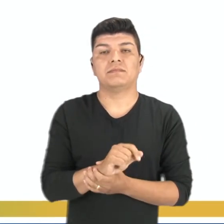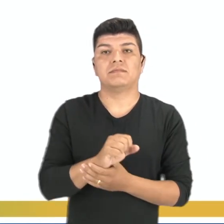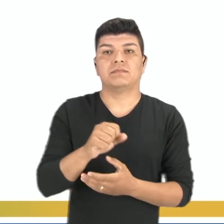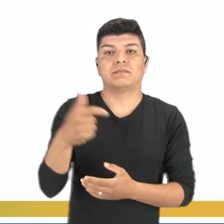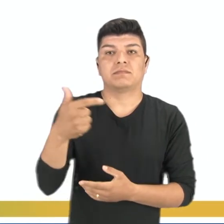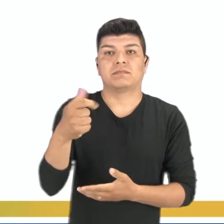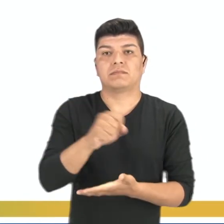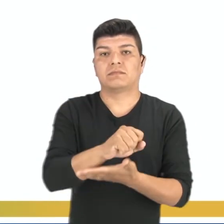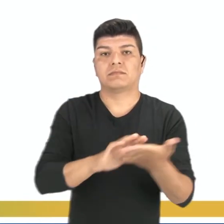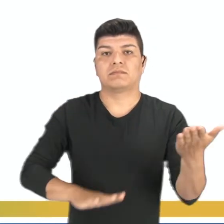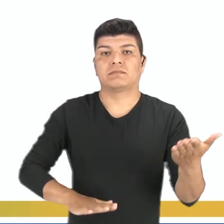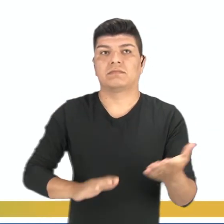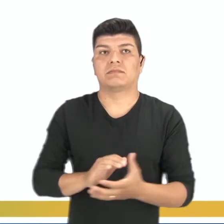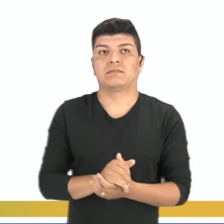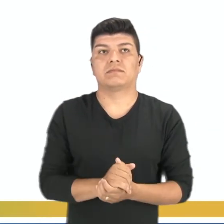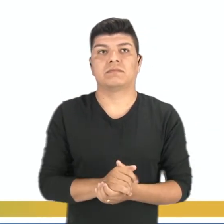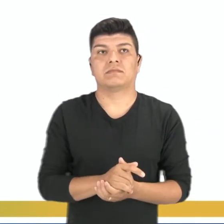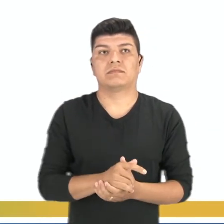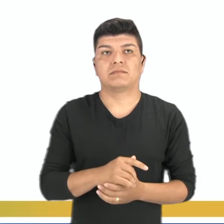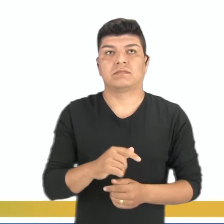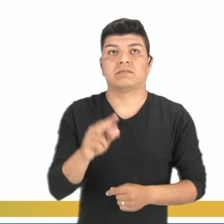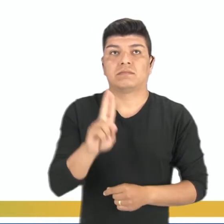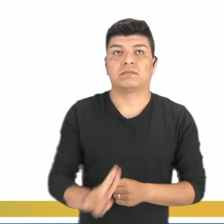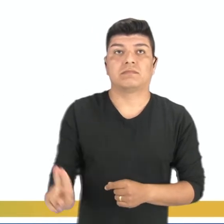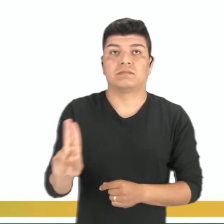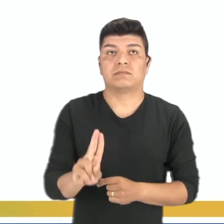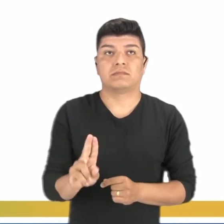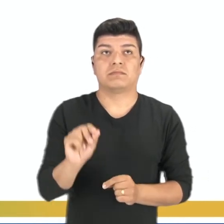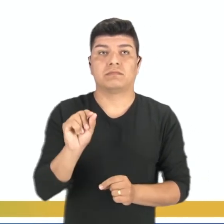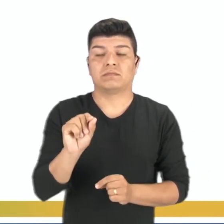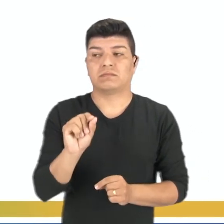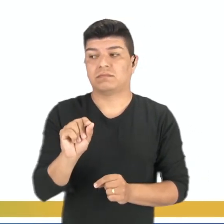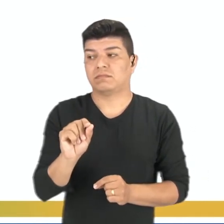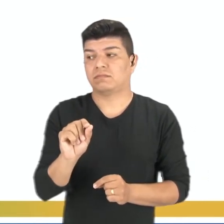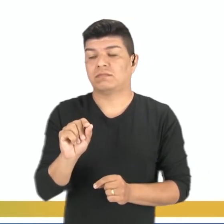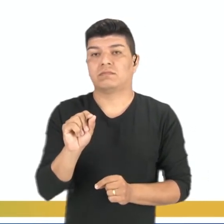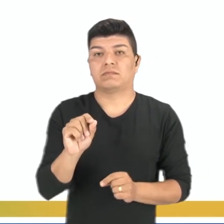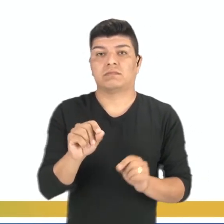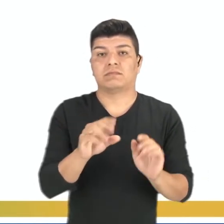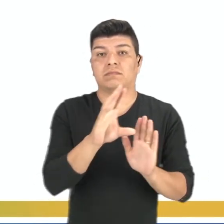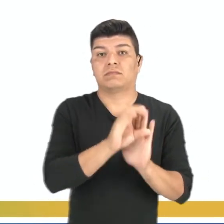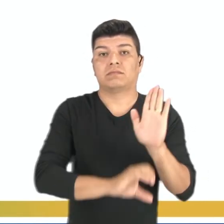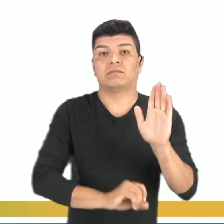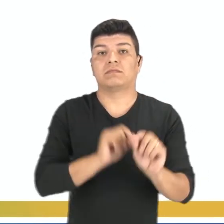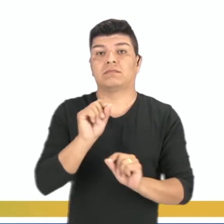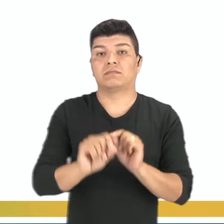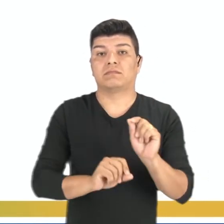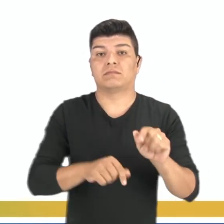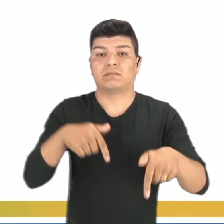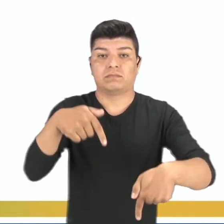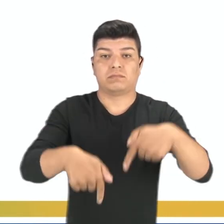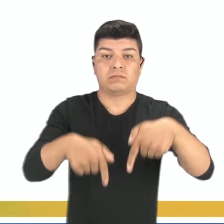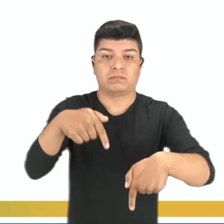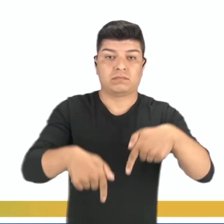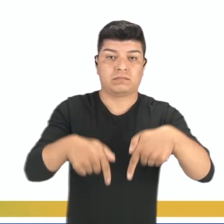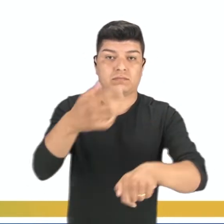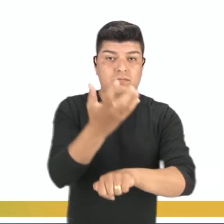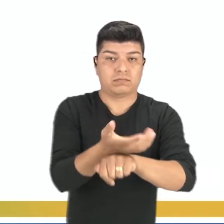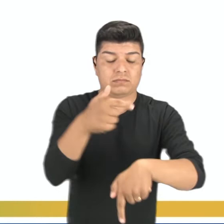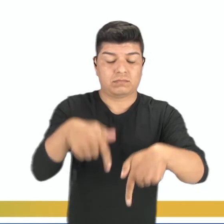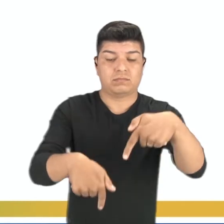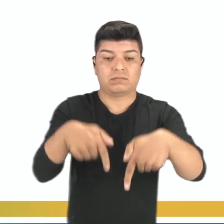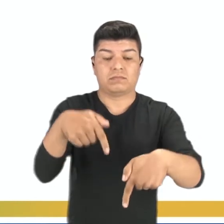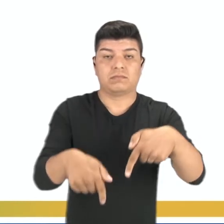nosso segundo exercitando, onde ele vai trabalhar aí um assunto de química. Só por